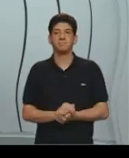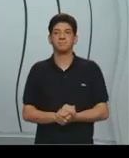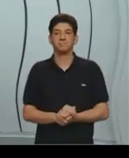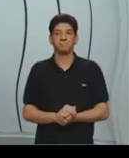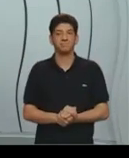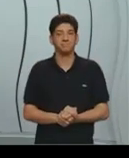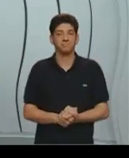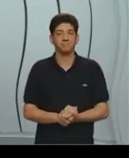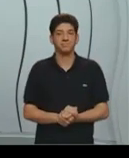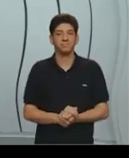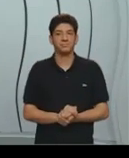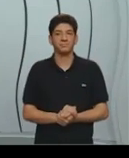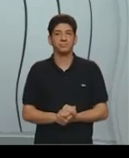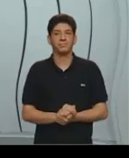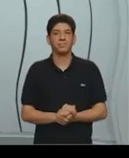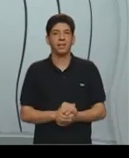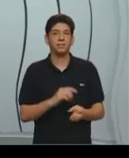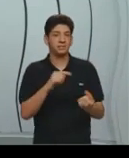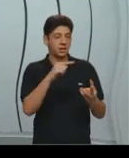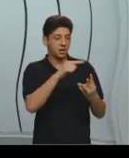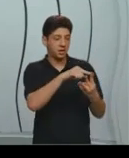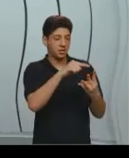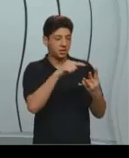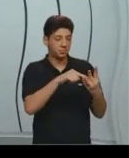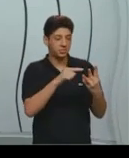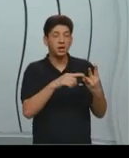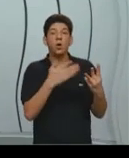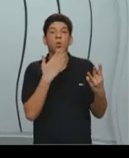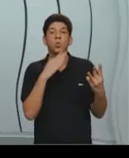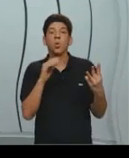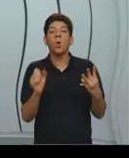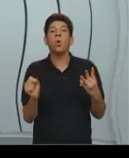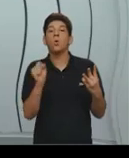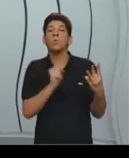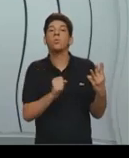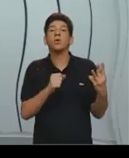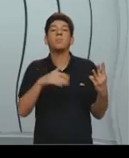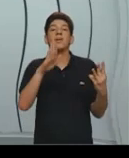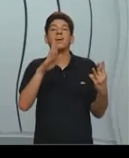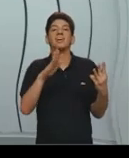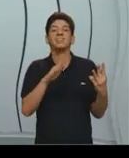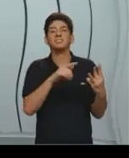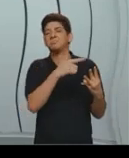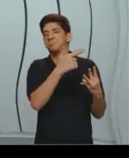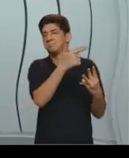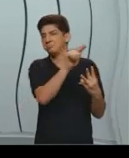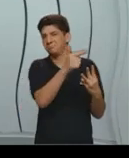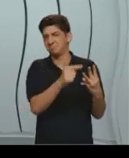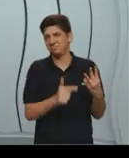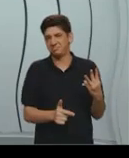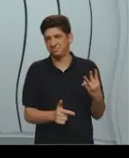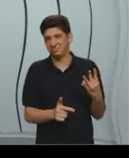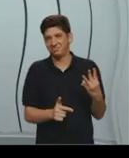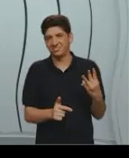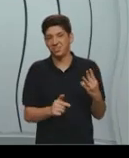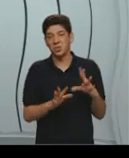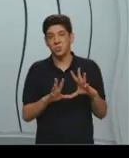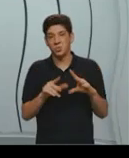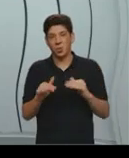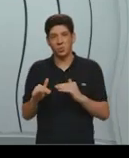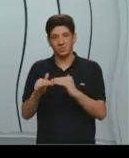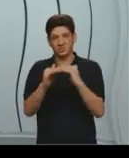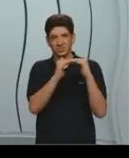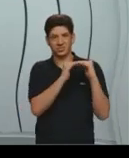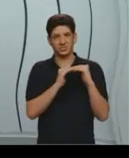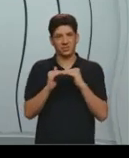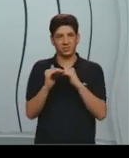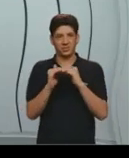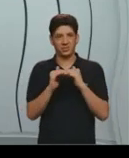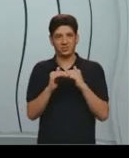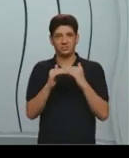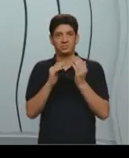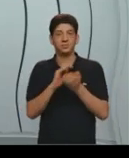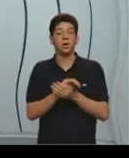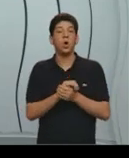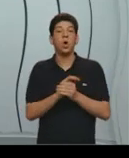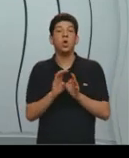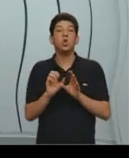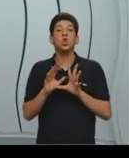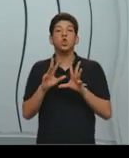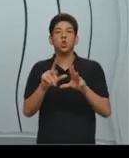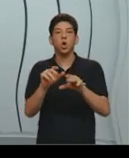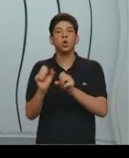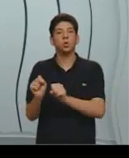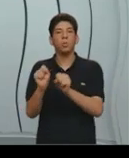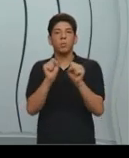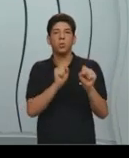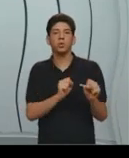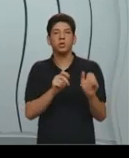questão, nenhum deles, a lógica que a gente tem é dessa lógica que todo poder vai emanar do povo,